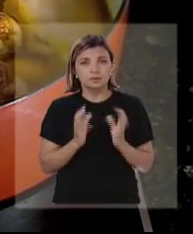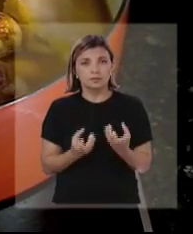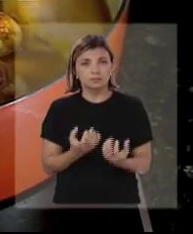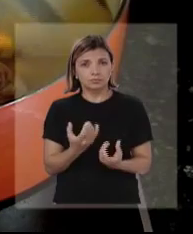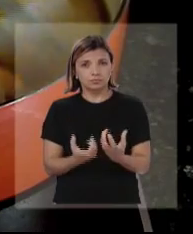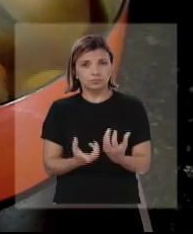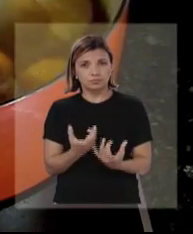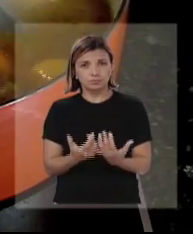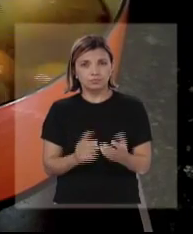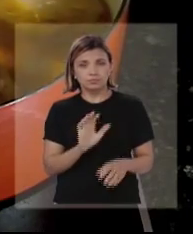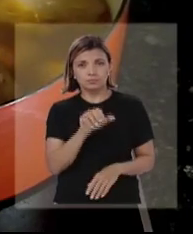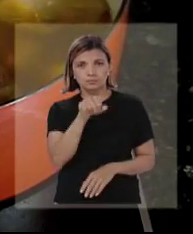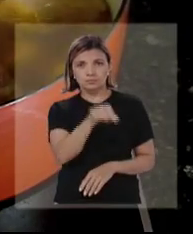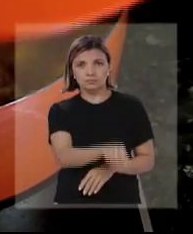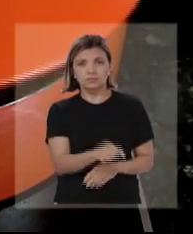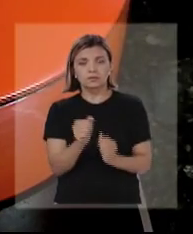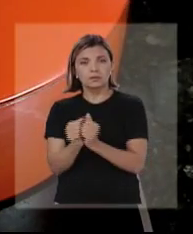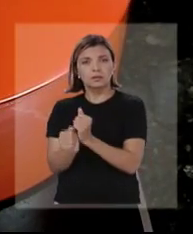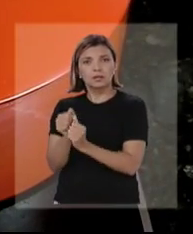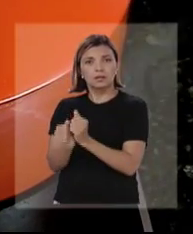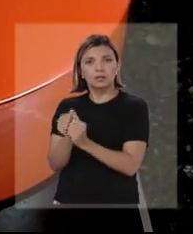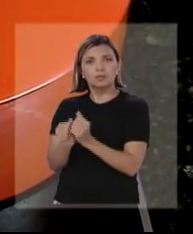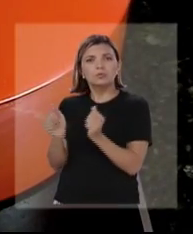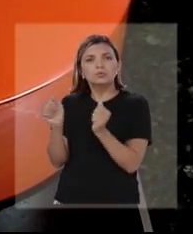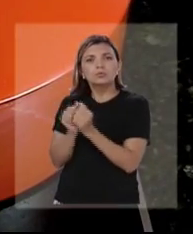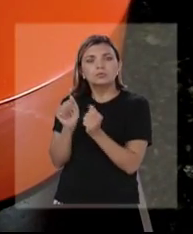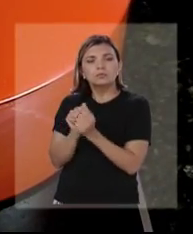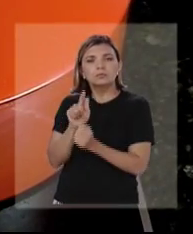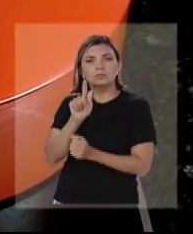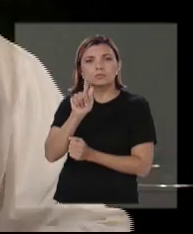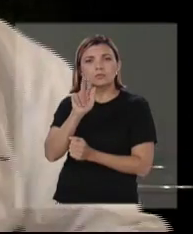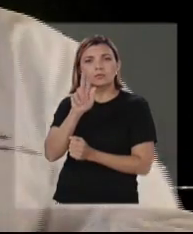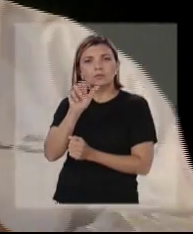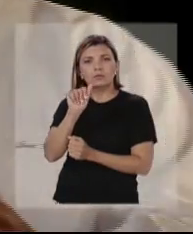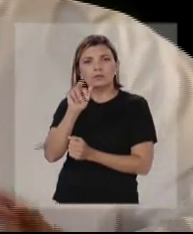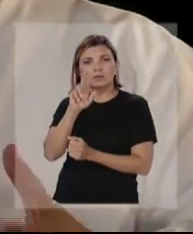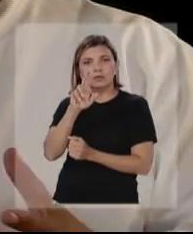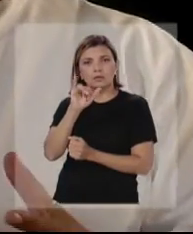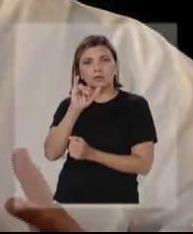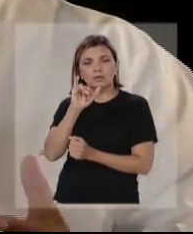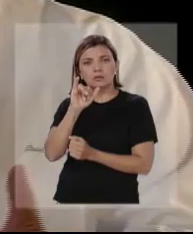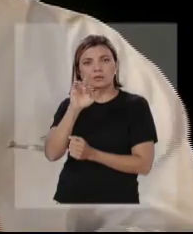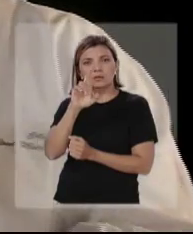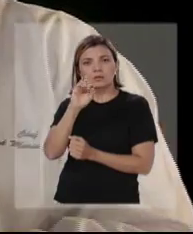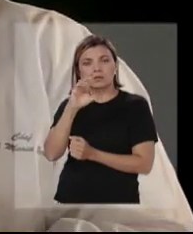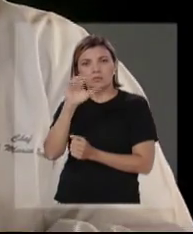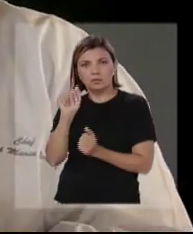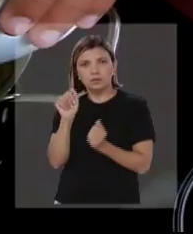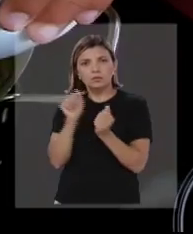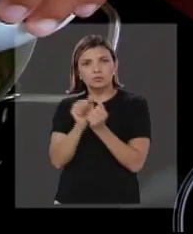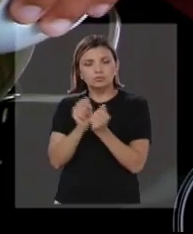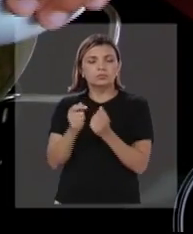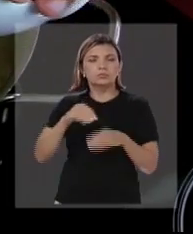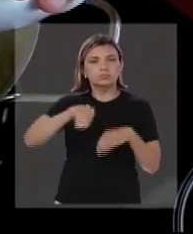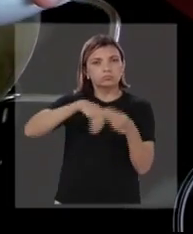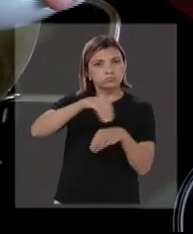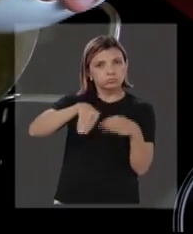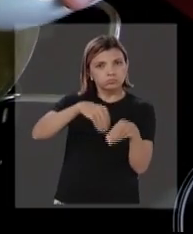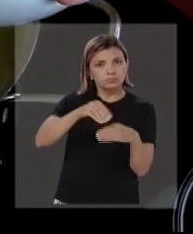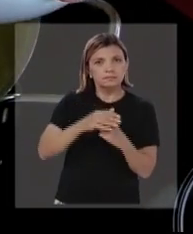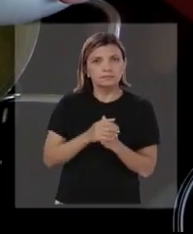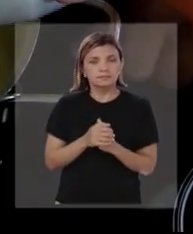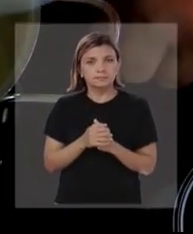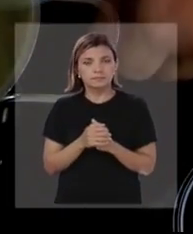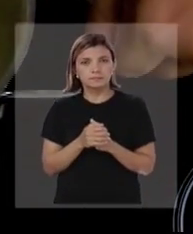Enquanto o frango com o pequi vai cozinhando, faça o arroz com guariroba. É só refogar a manteiga, alho e cebola. Junta o